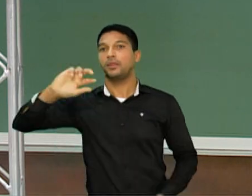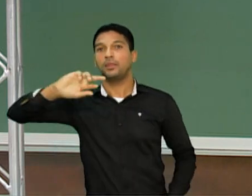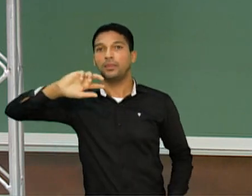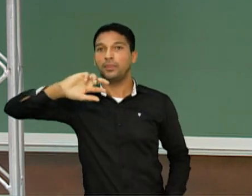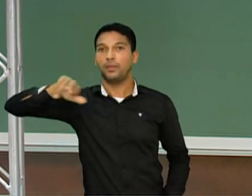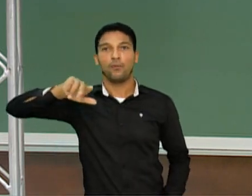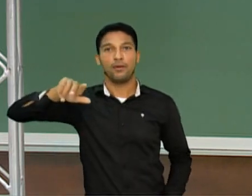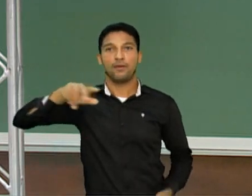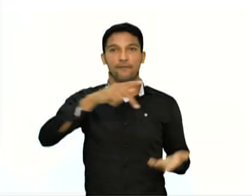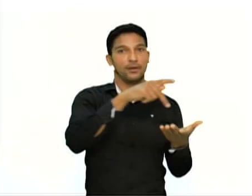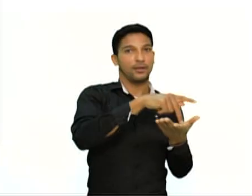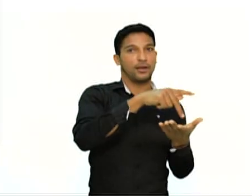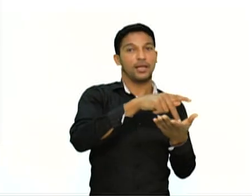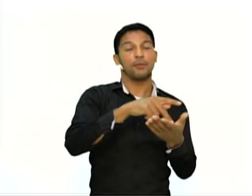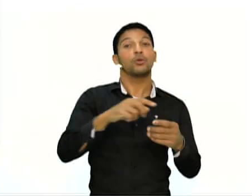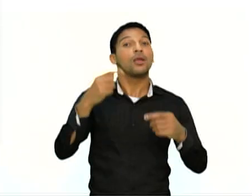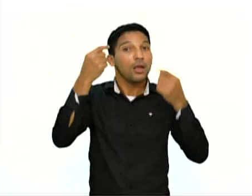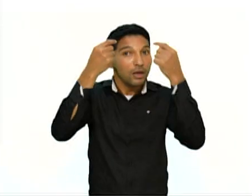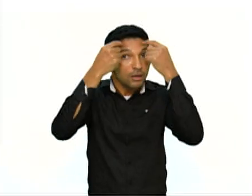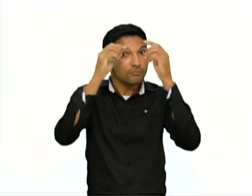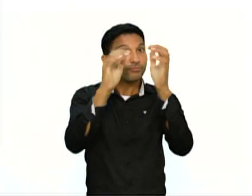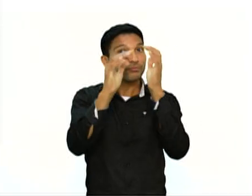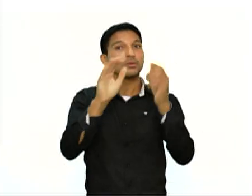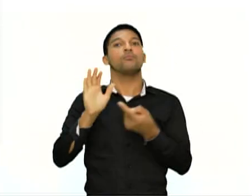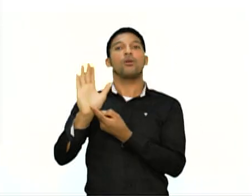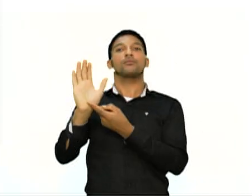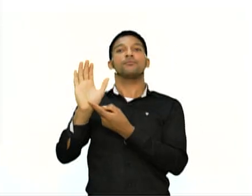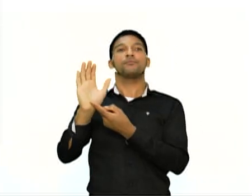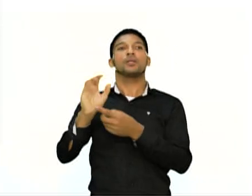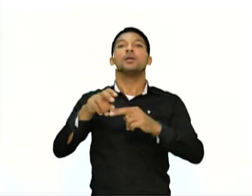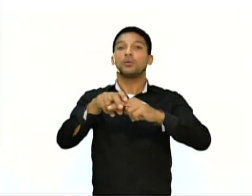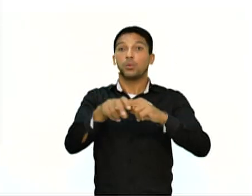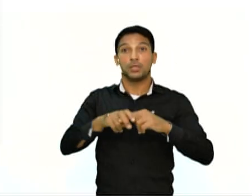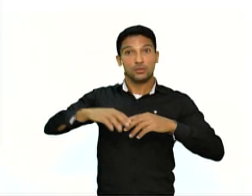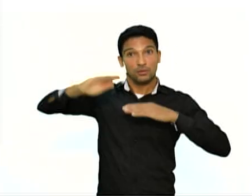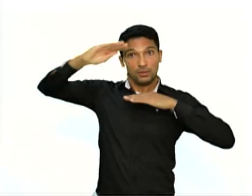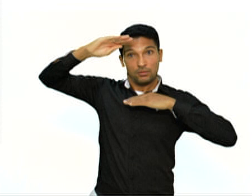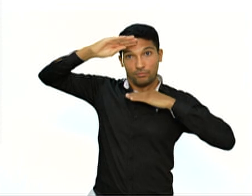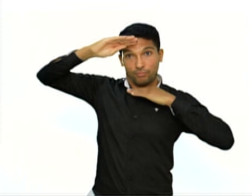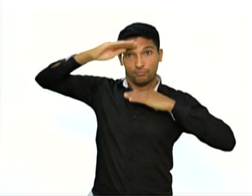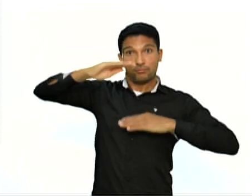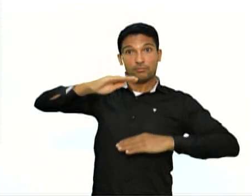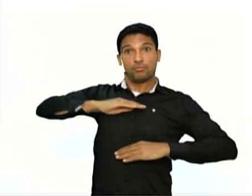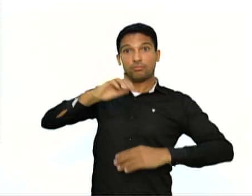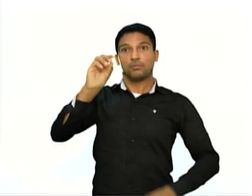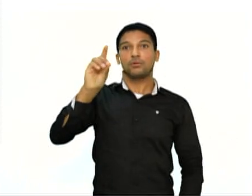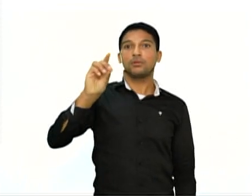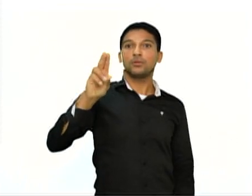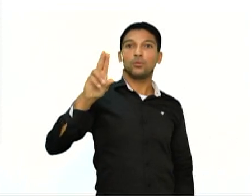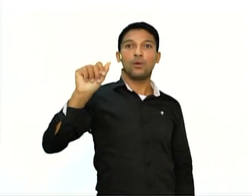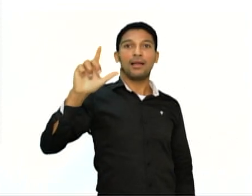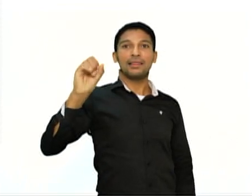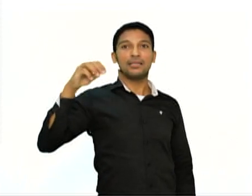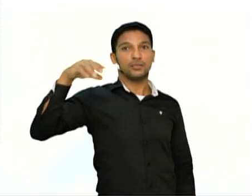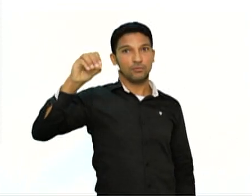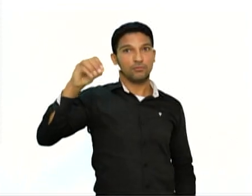verdadeiro. Por isso, nesse dualismo do ser humano, com essas duas partes que nós vimos, vai